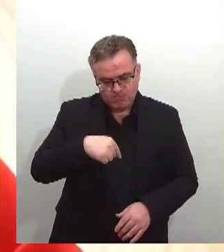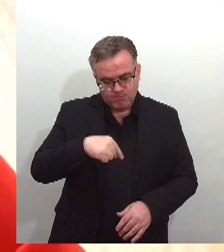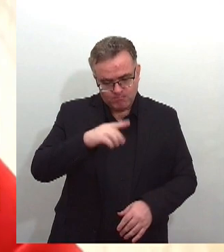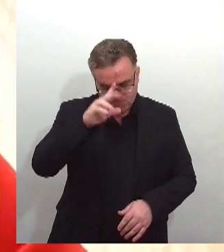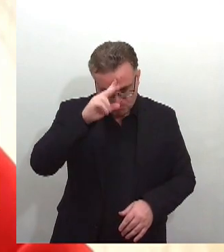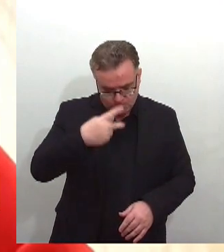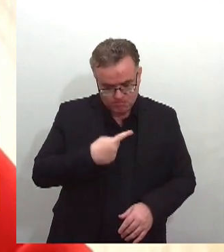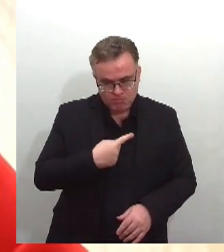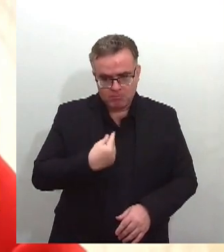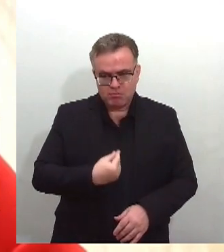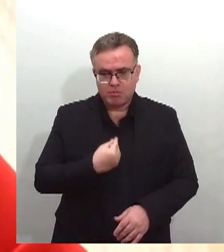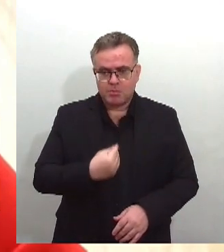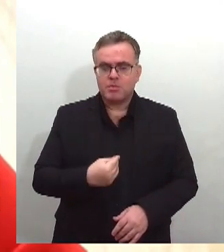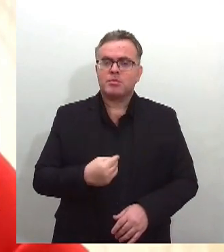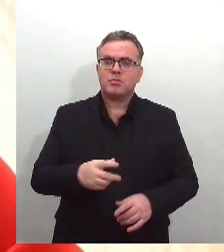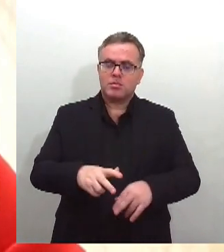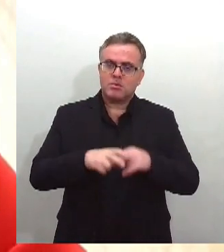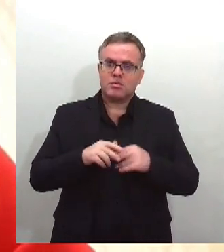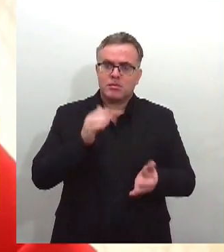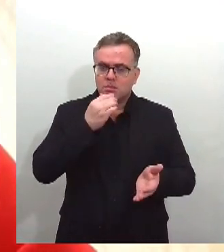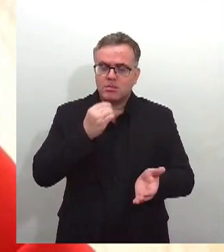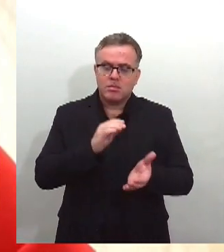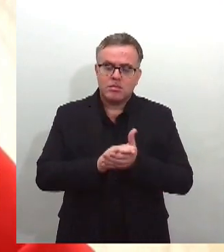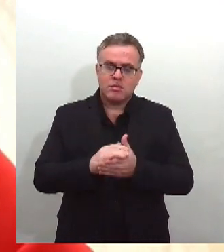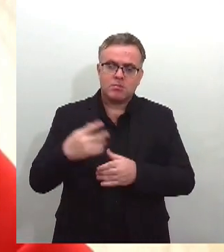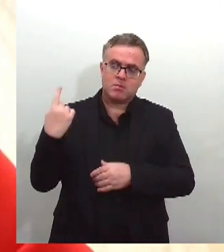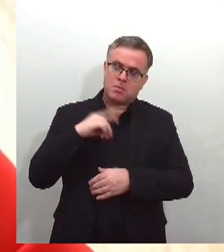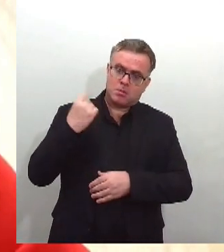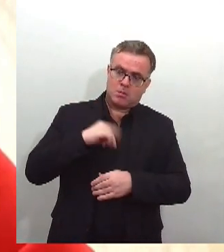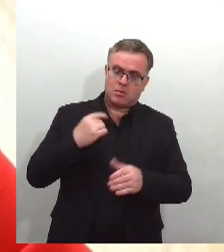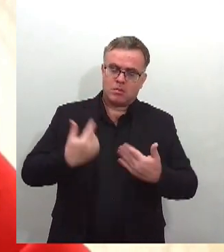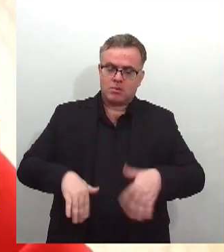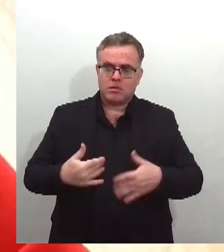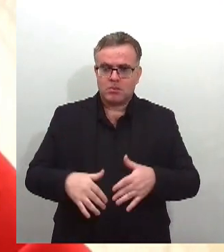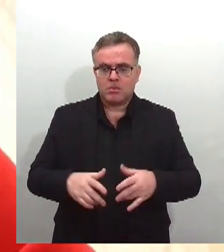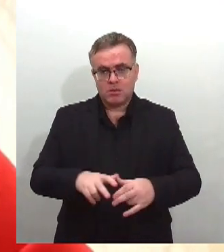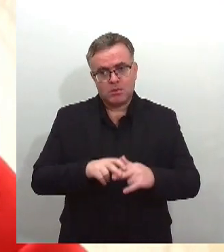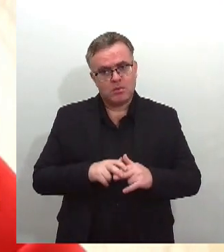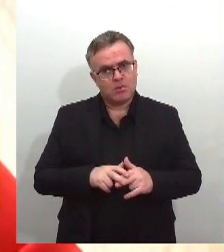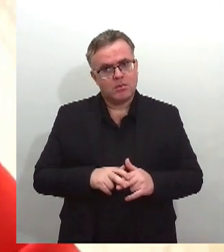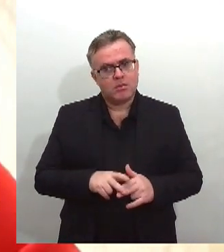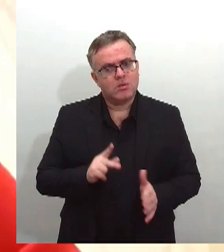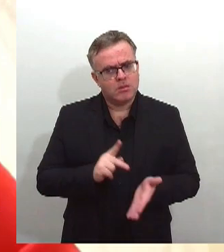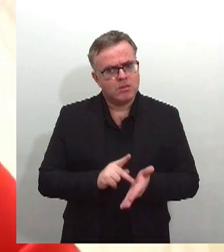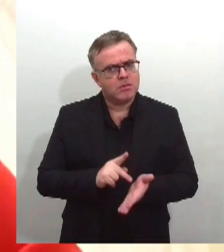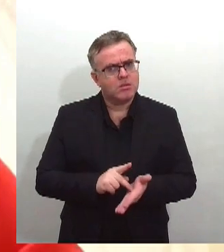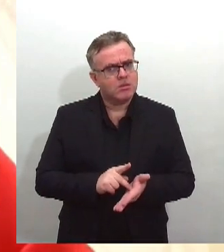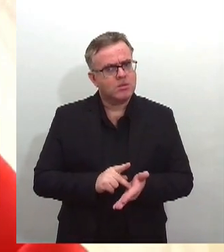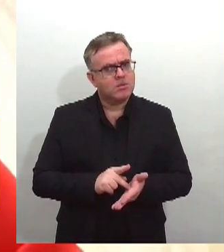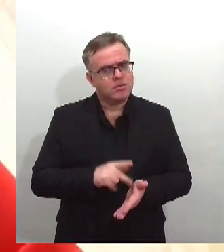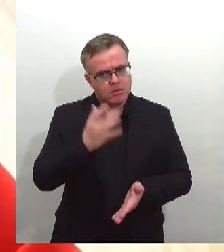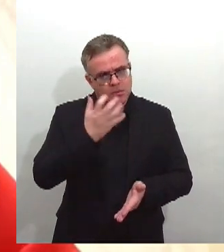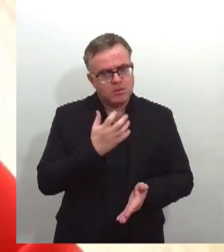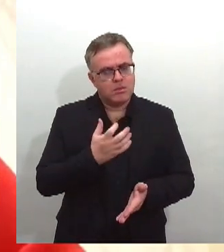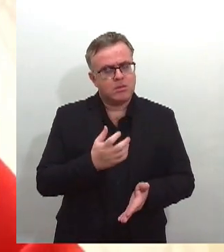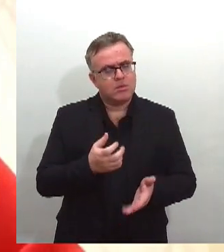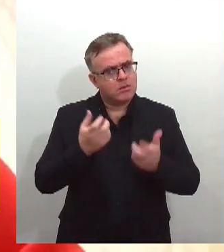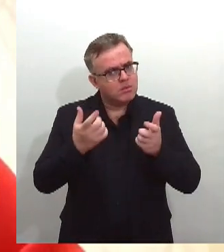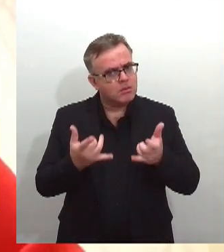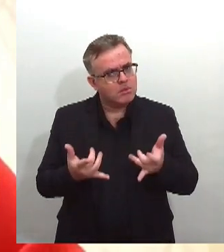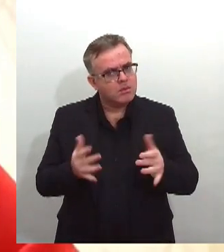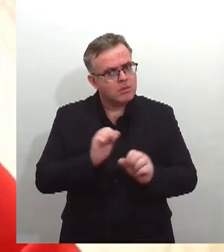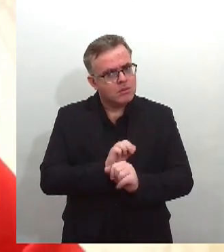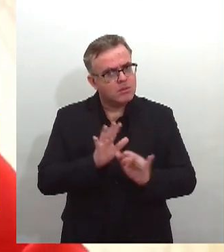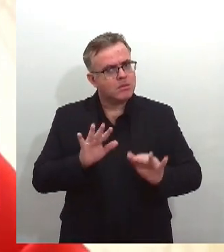que o companheiro a agredisse daquela maneira. E isso não é verdade. Isso a gente tem que deixar bem claro. A mulher é uma vítima, ela precisa ser